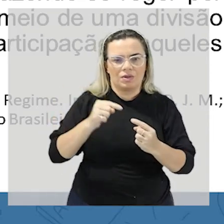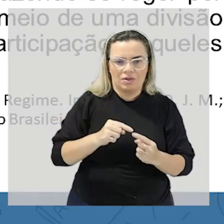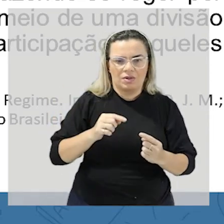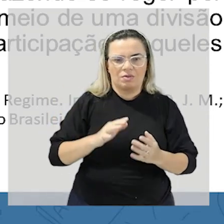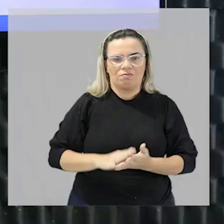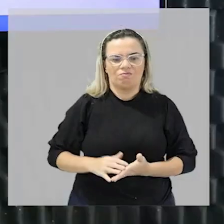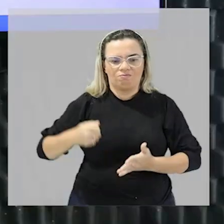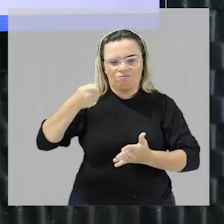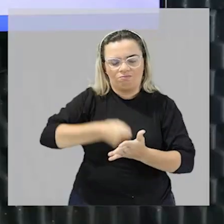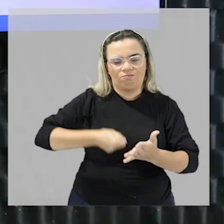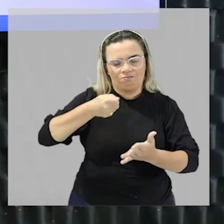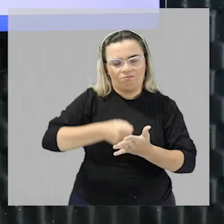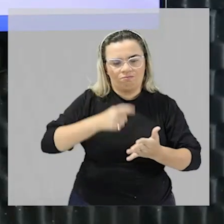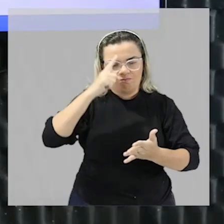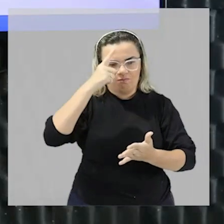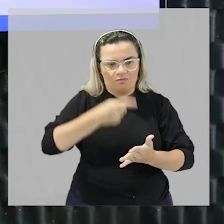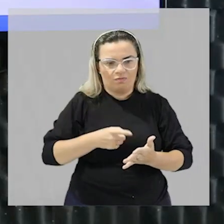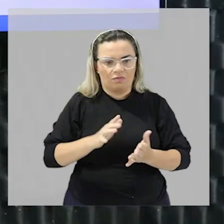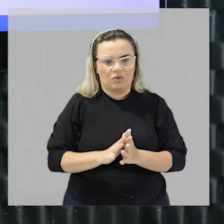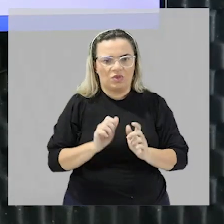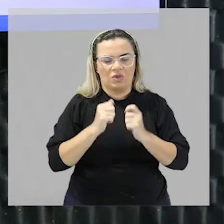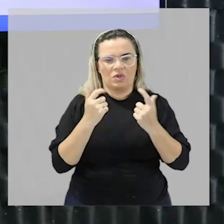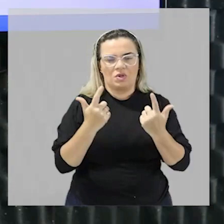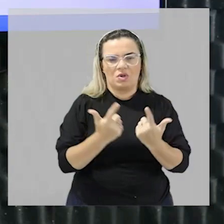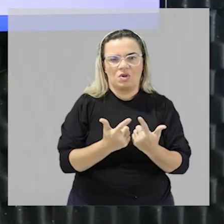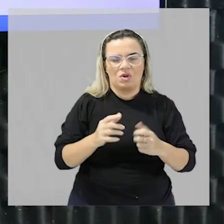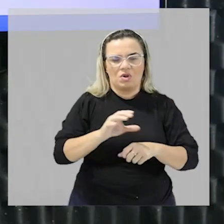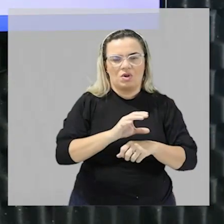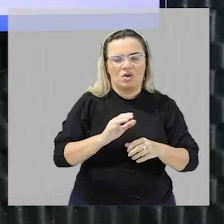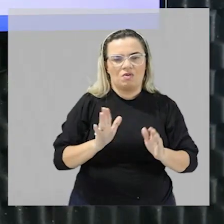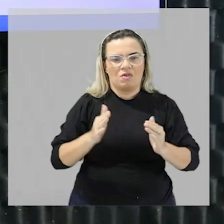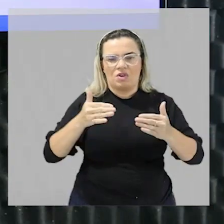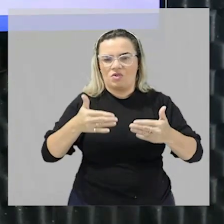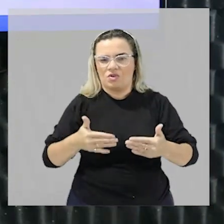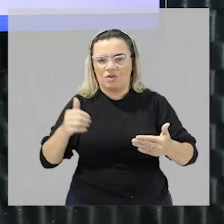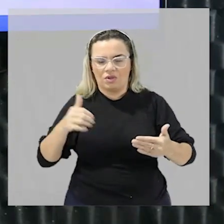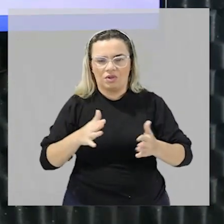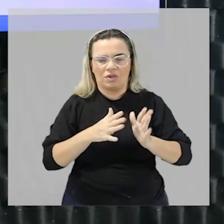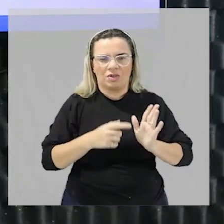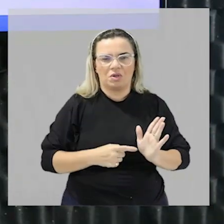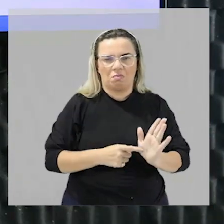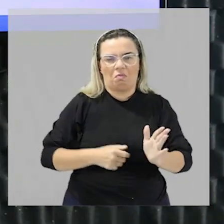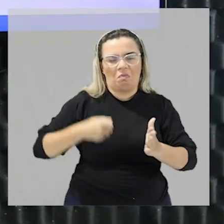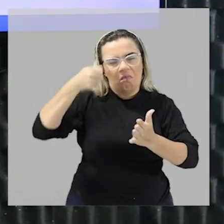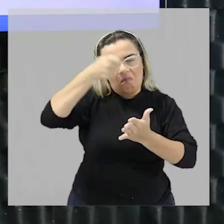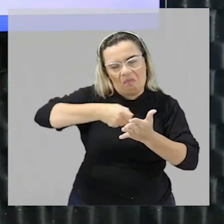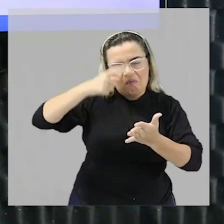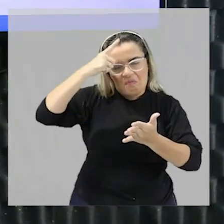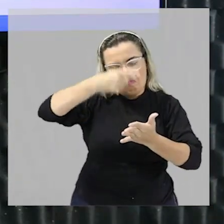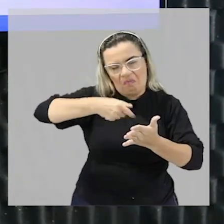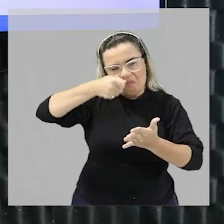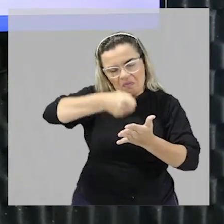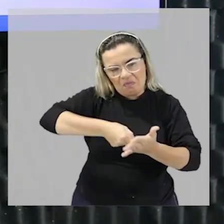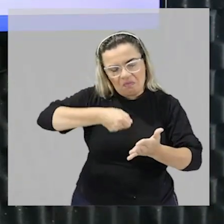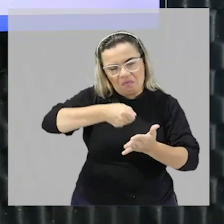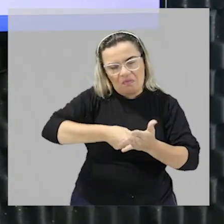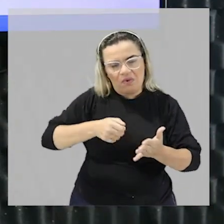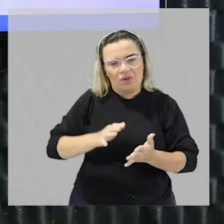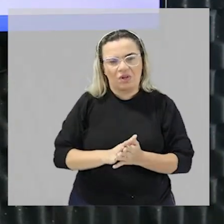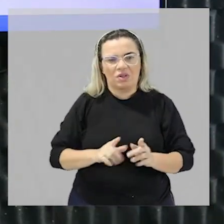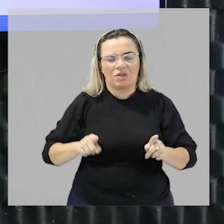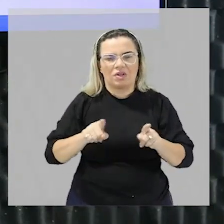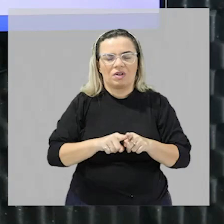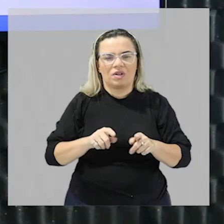tirano, ele fechou a Assembleia Nacional Constituinte, isso nos mostra a tirania, ele outorgou a